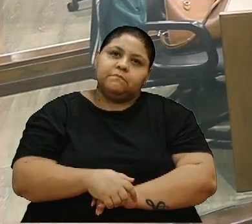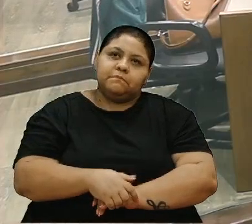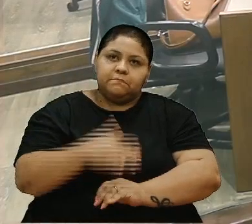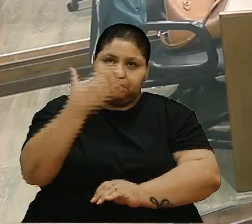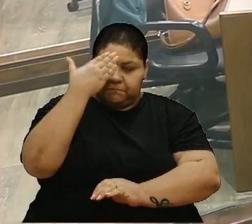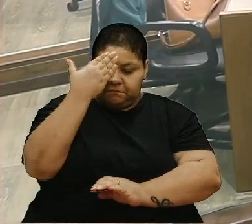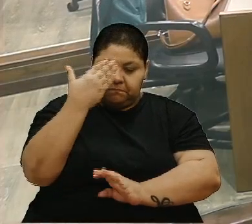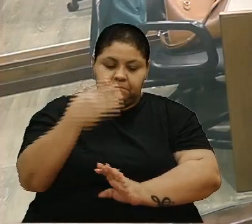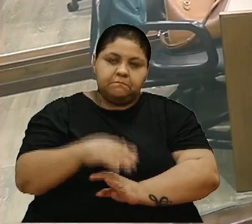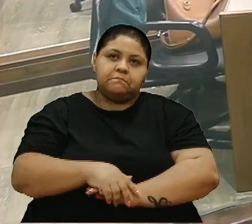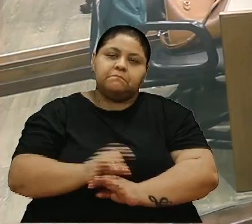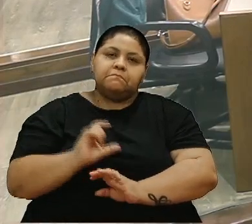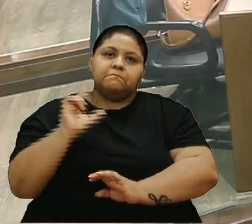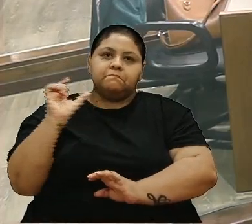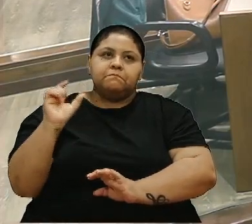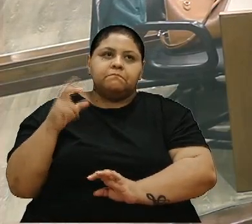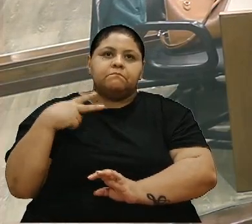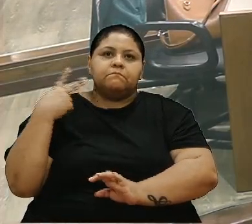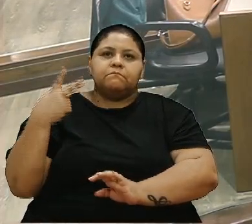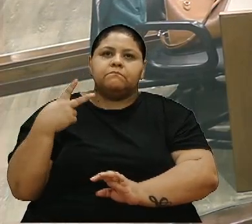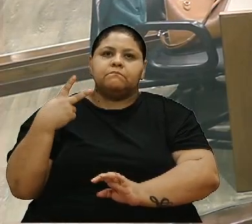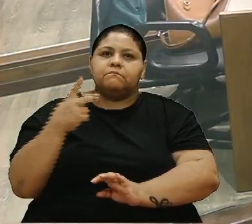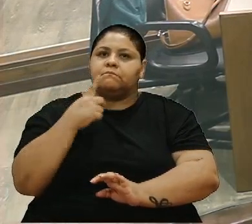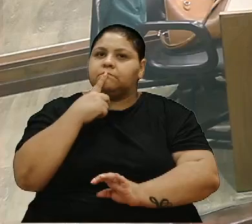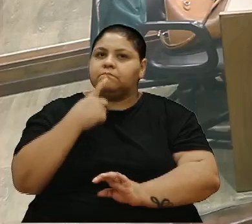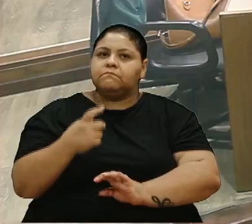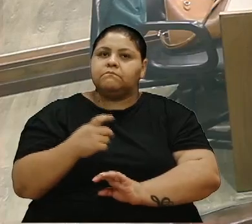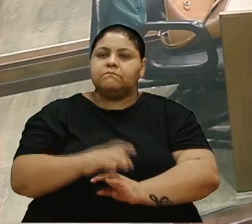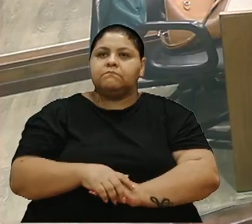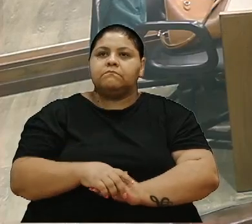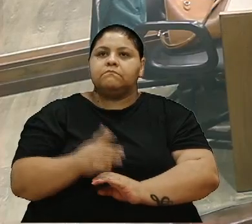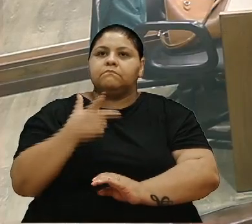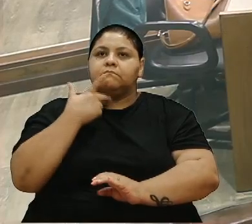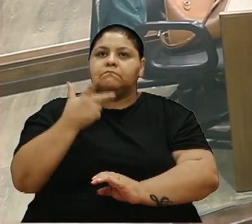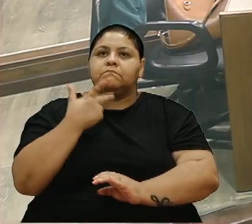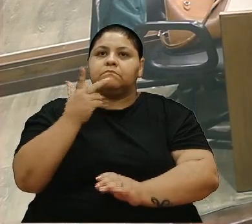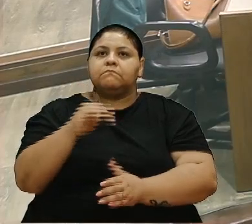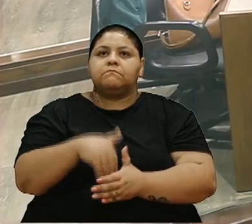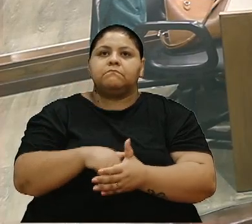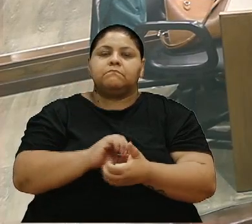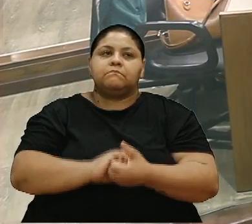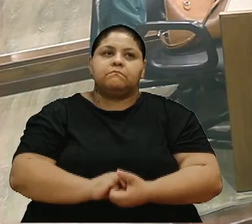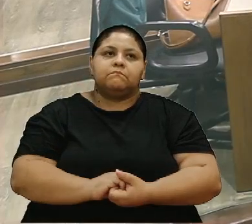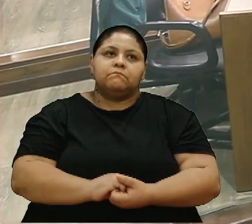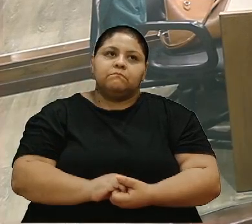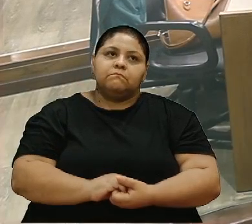Obrigado, vereador Pedro. Com a palavra, a vereadora Rose Frigieri para declarar voto.